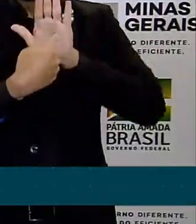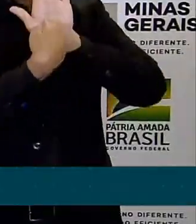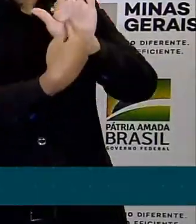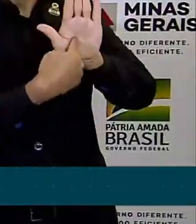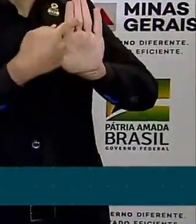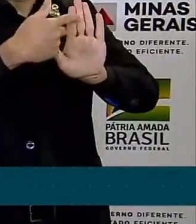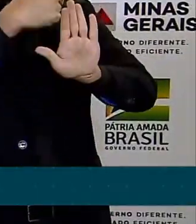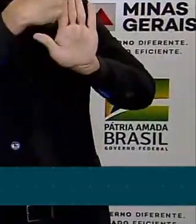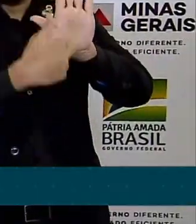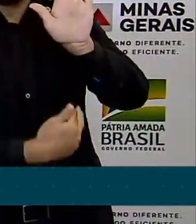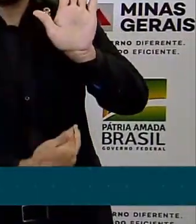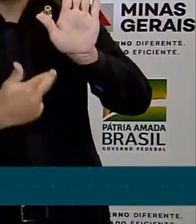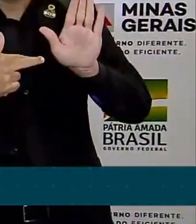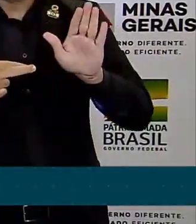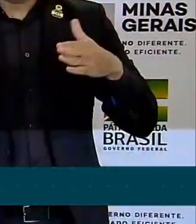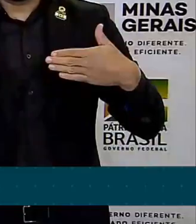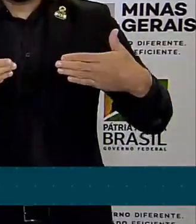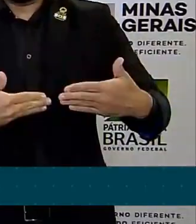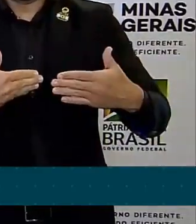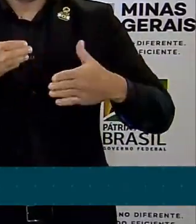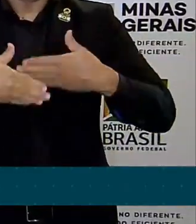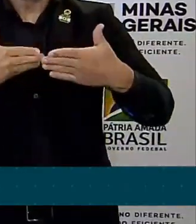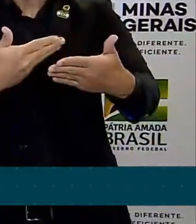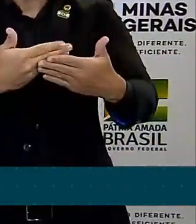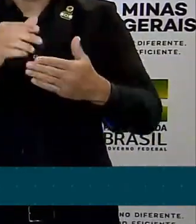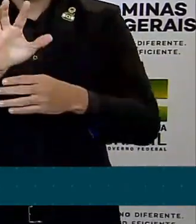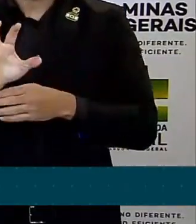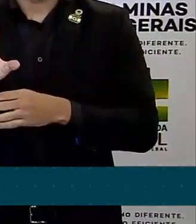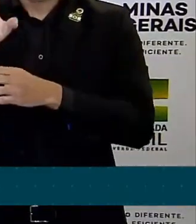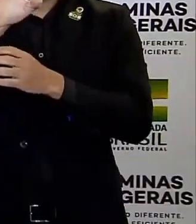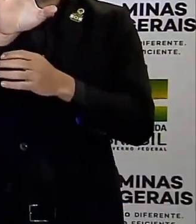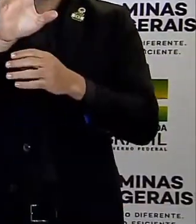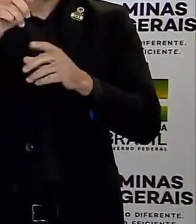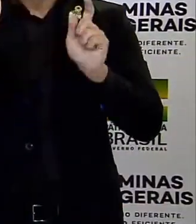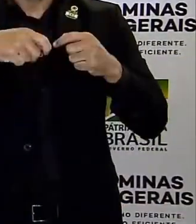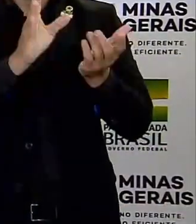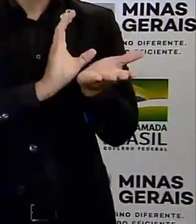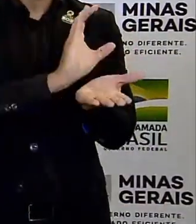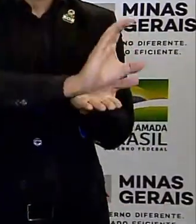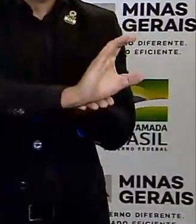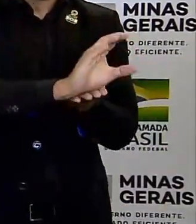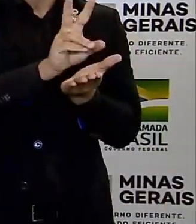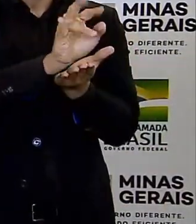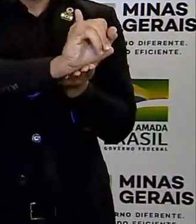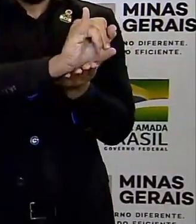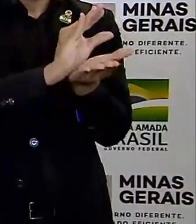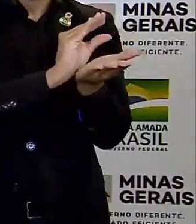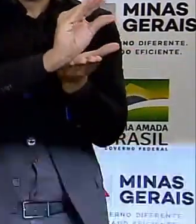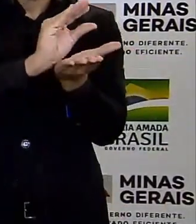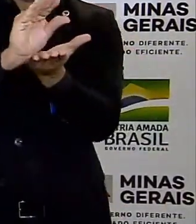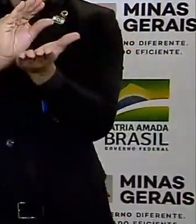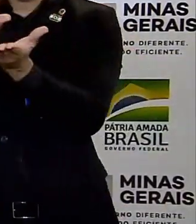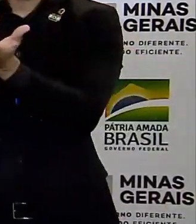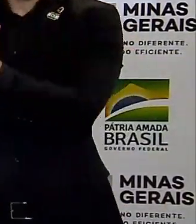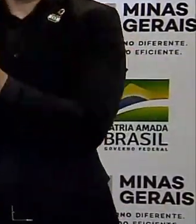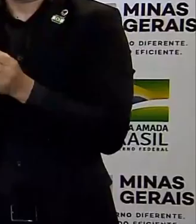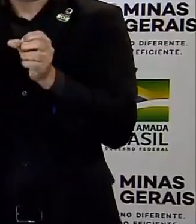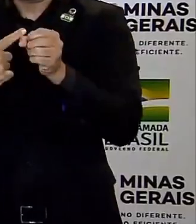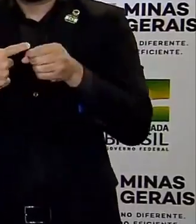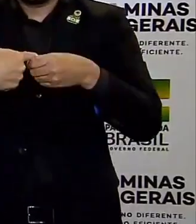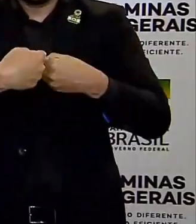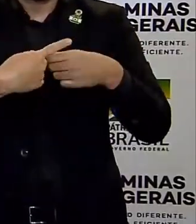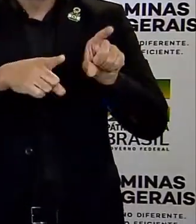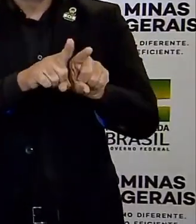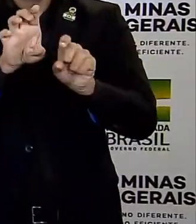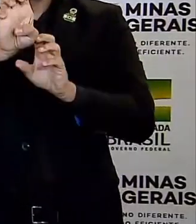demandas ao Ministério do Desenvolvimento Regional para serem analisadas e o recurso pode, poderá e irá ser repassado aos municípios de